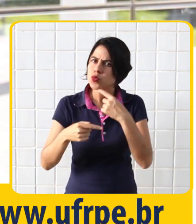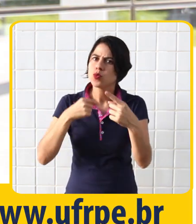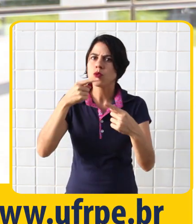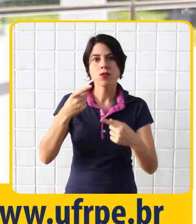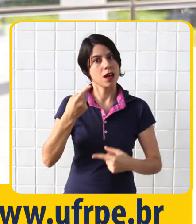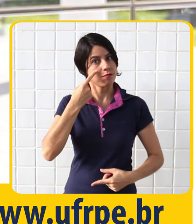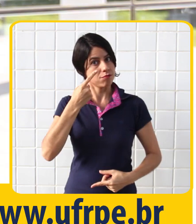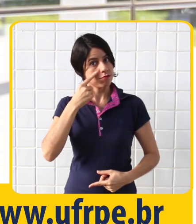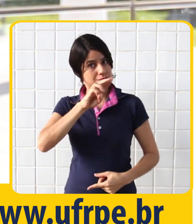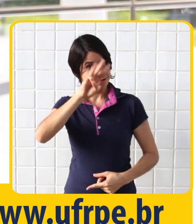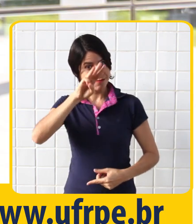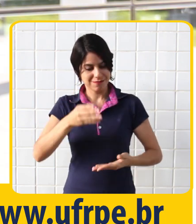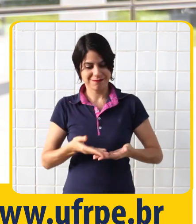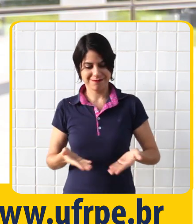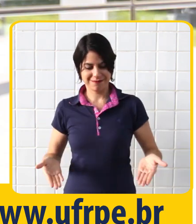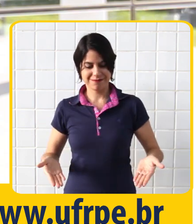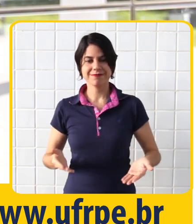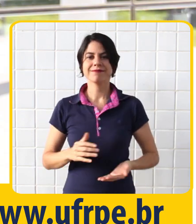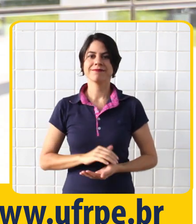www.ufrpe.br.